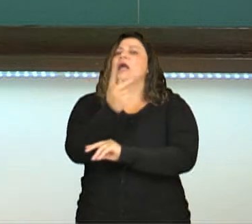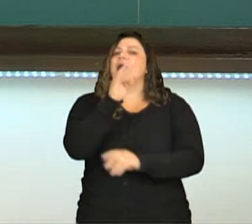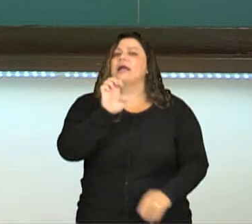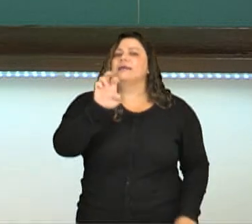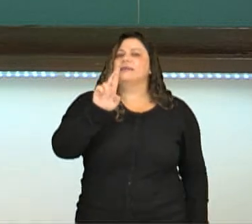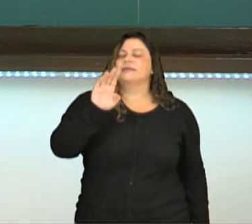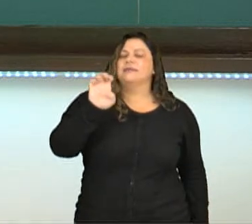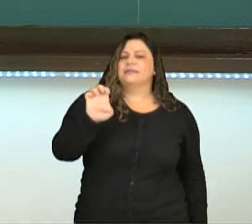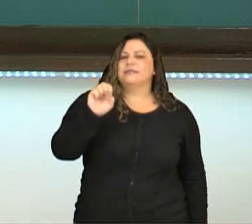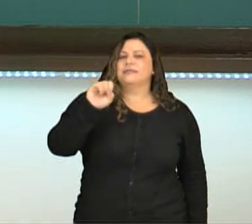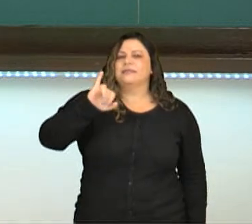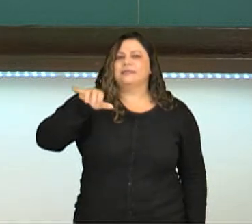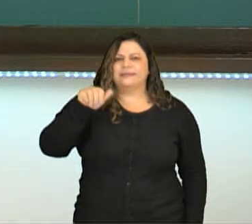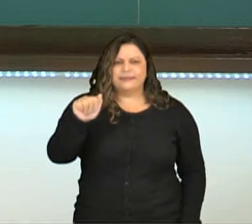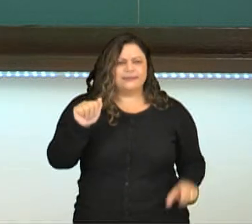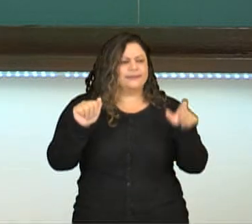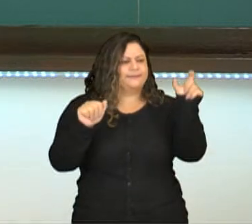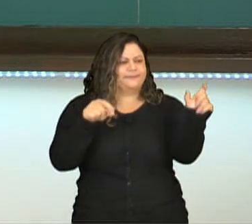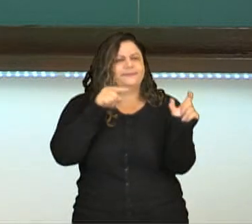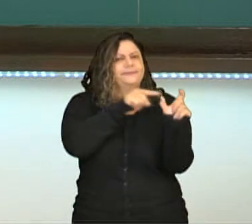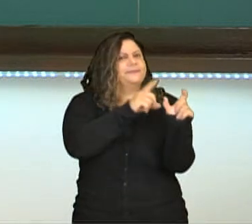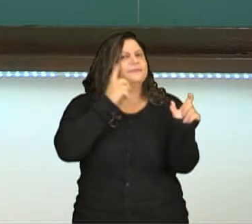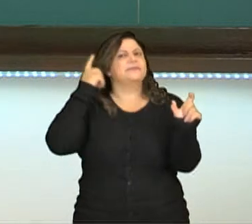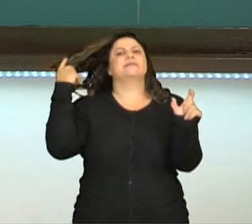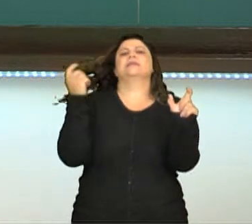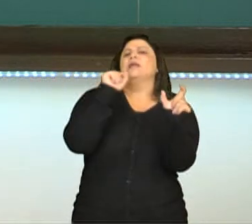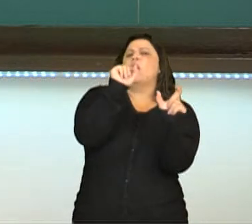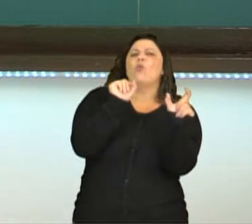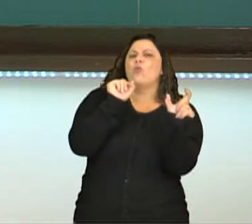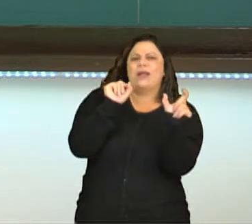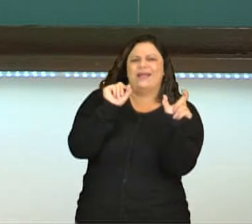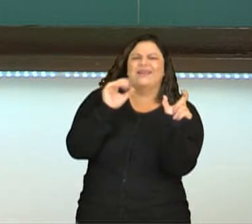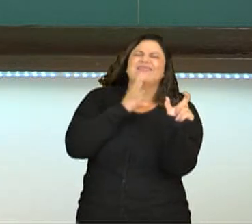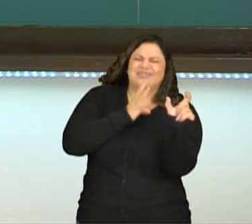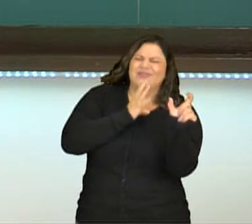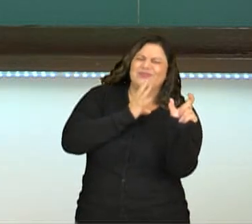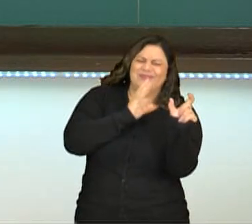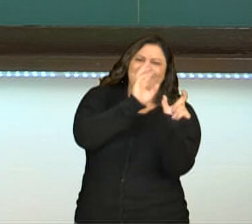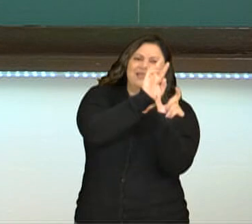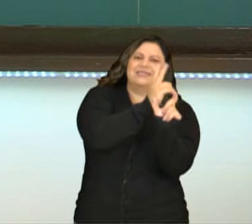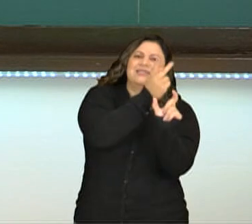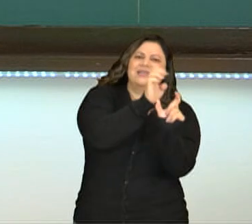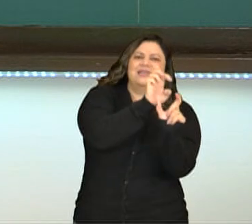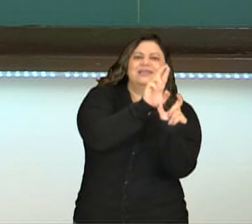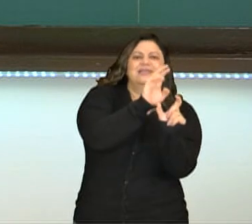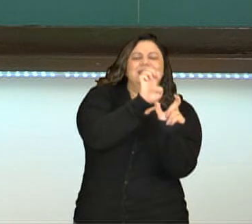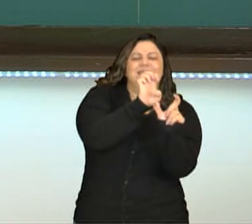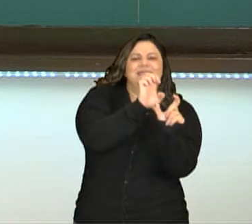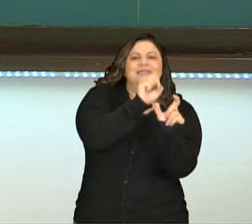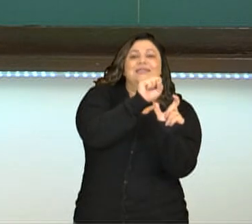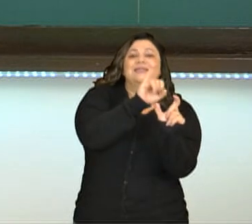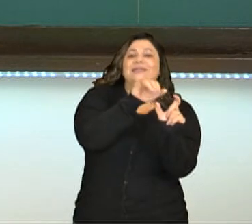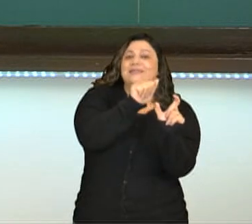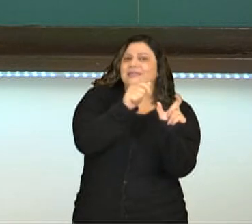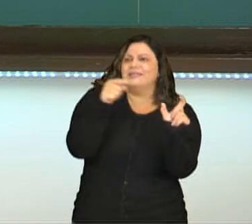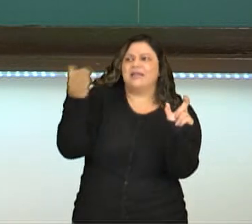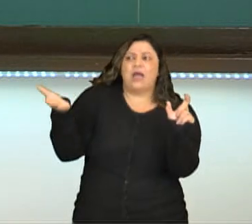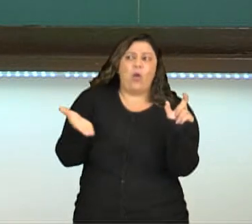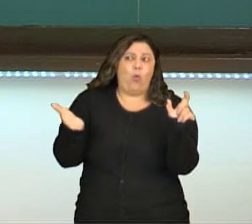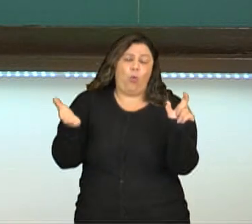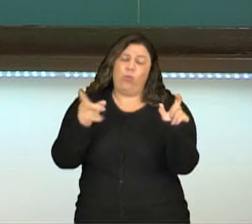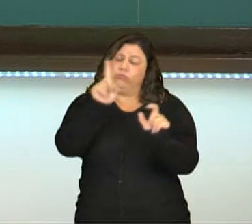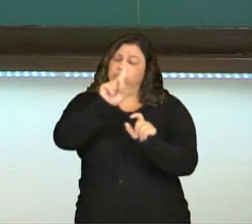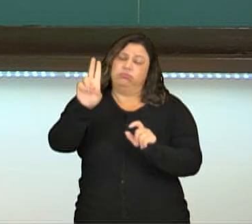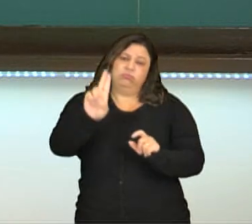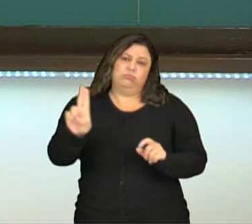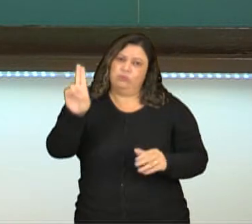heresia? Essa palavra para você, ela soa familiar? Talvez não, porque é uma palavra que hoje não é tão